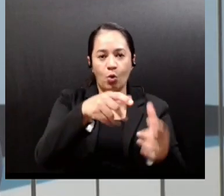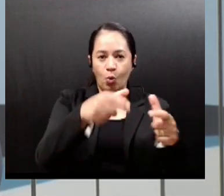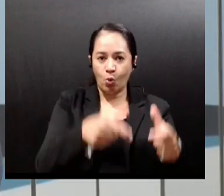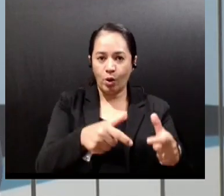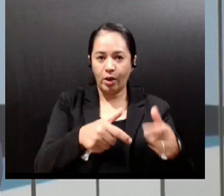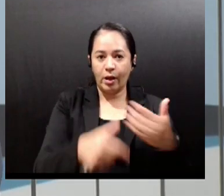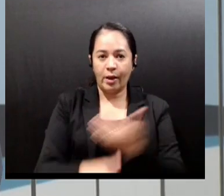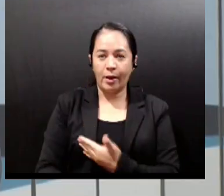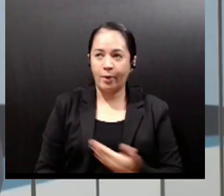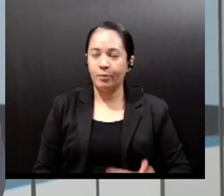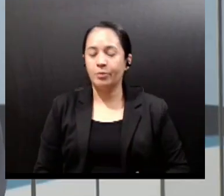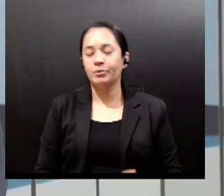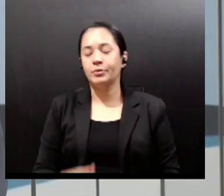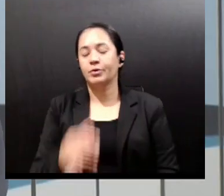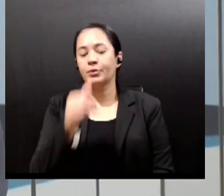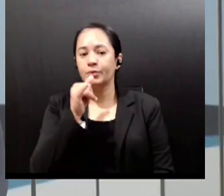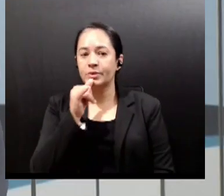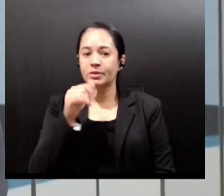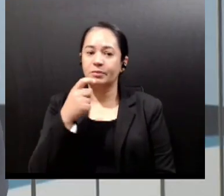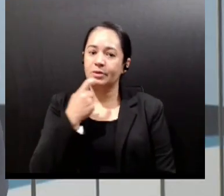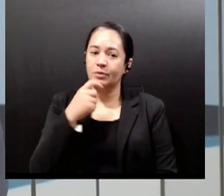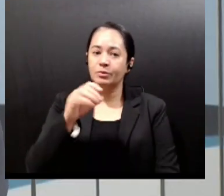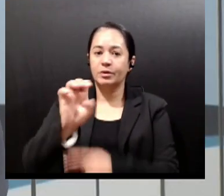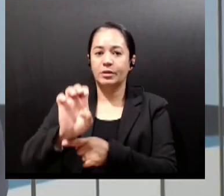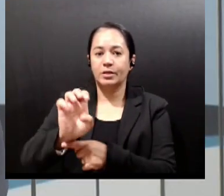por exemplo, a INDEC, vai poder